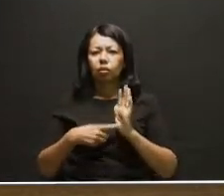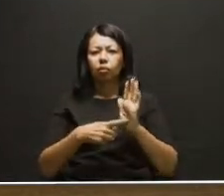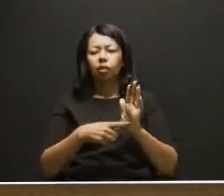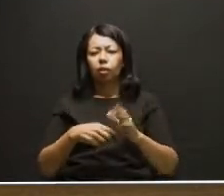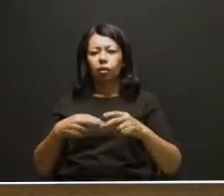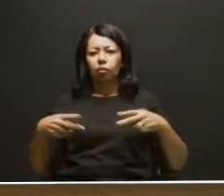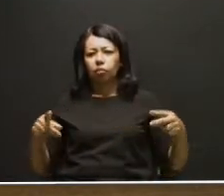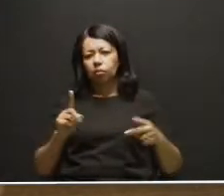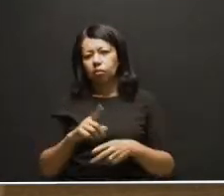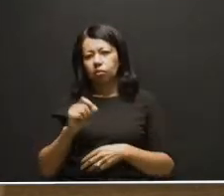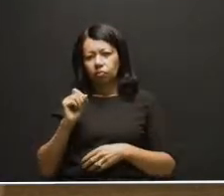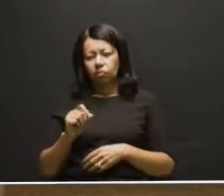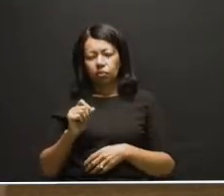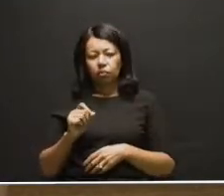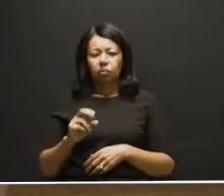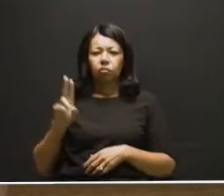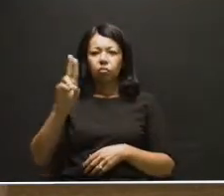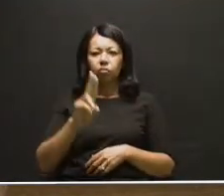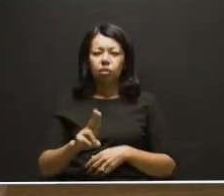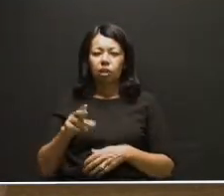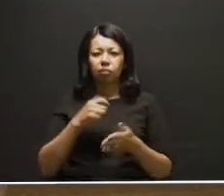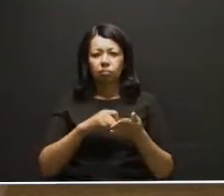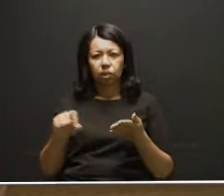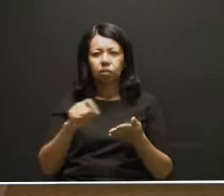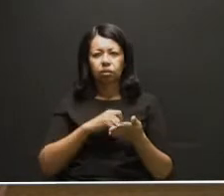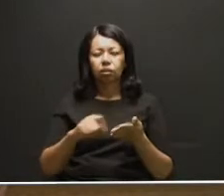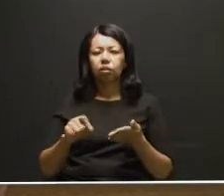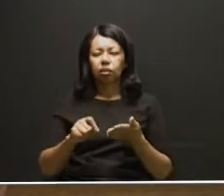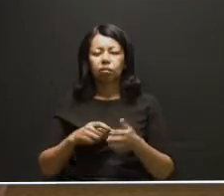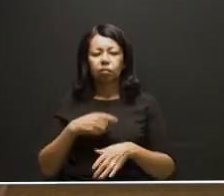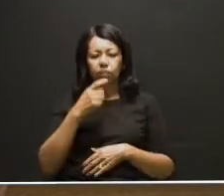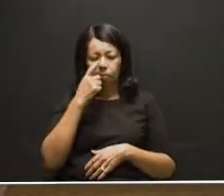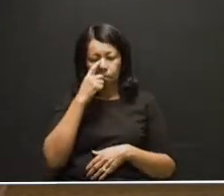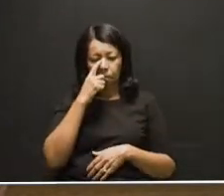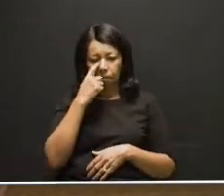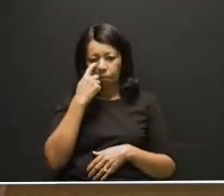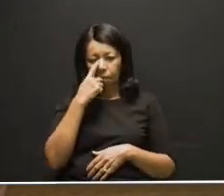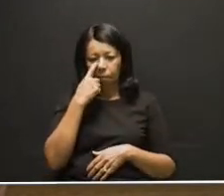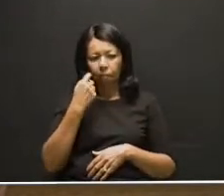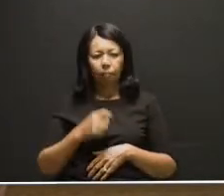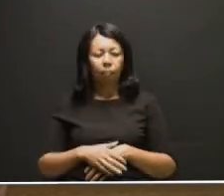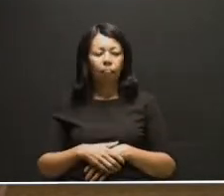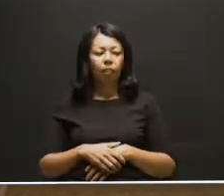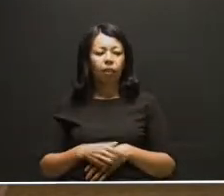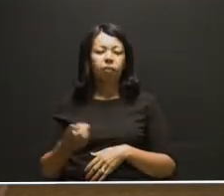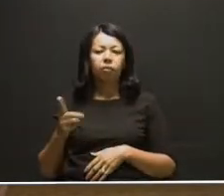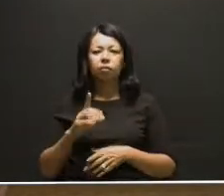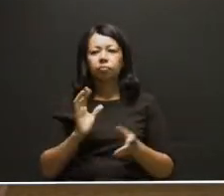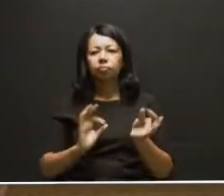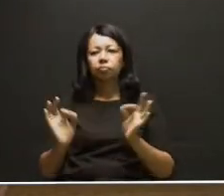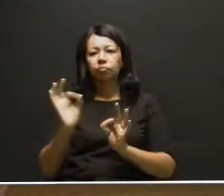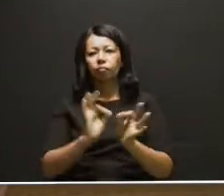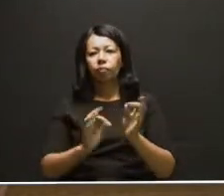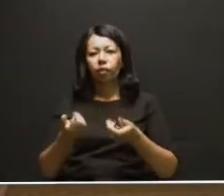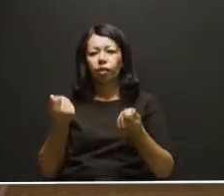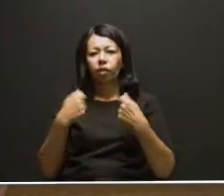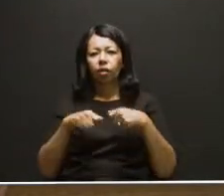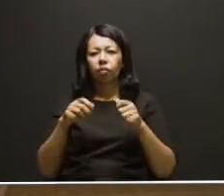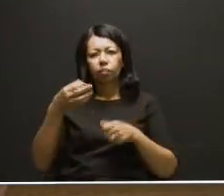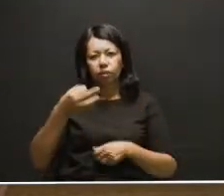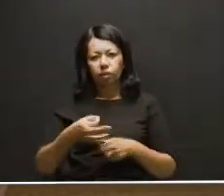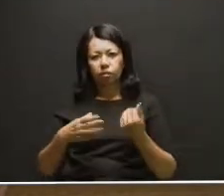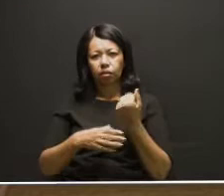aí que não foram é prescrita e assim sucessivamente então esse pra esse projeto ele dá uma garantia